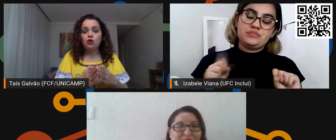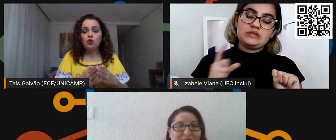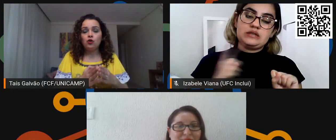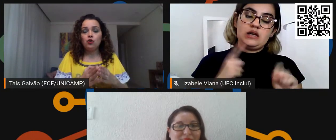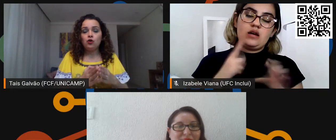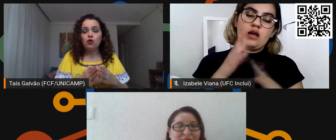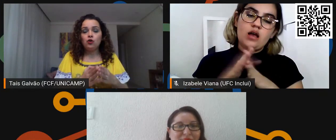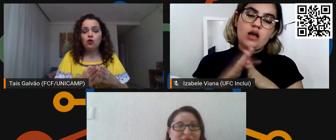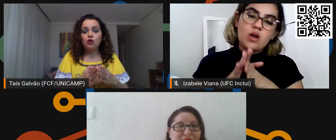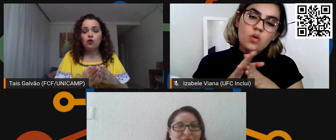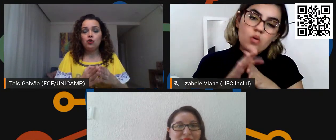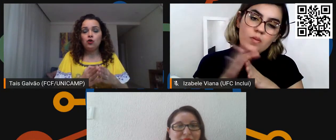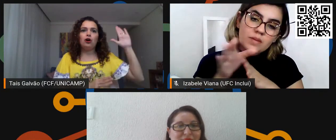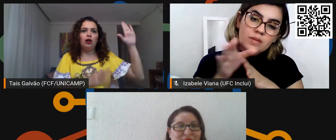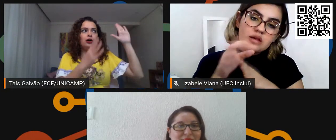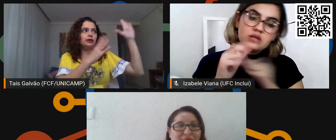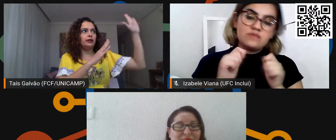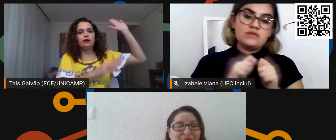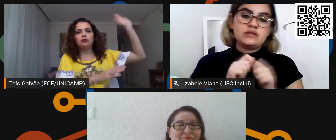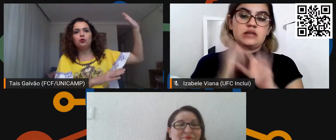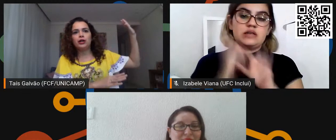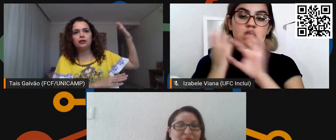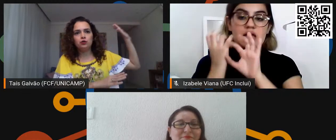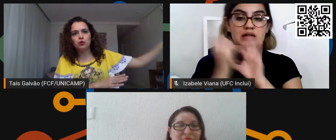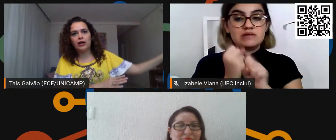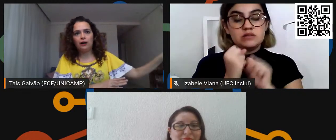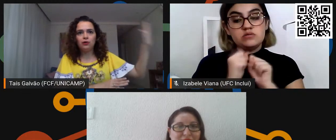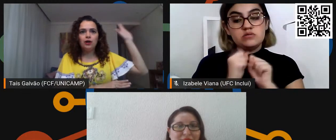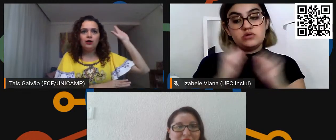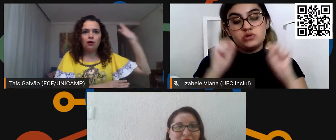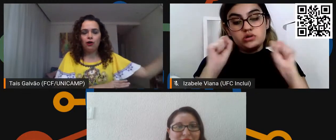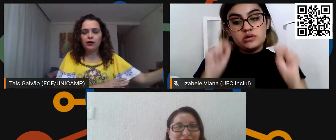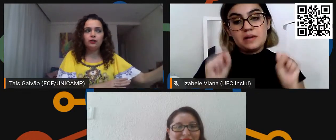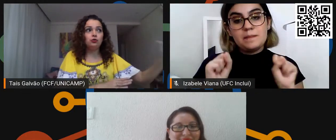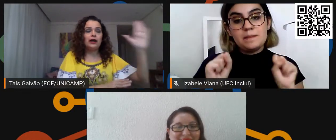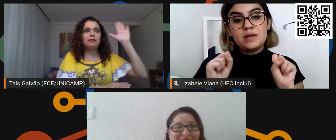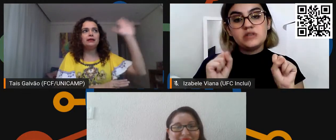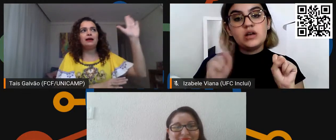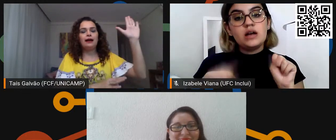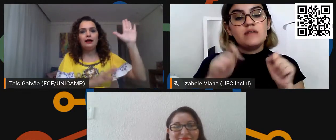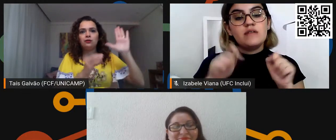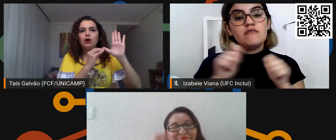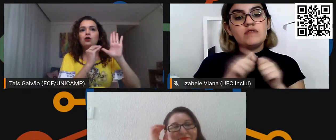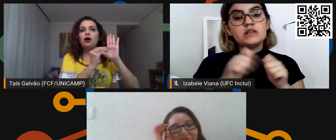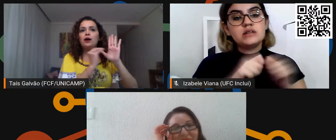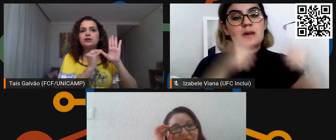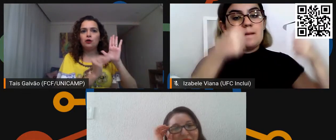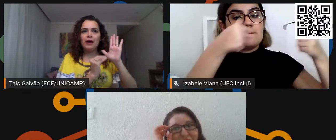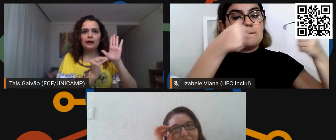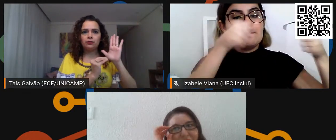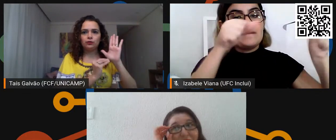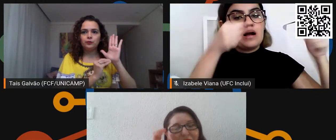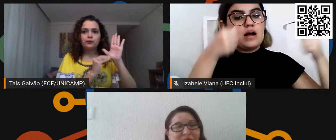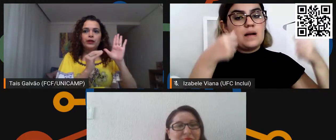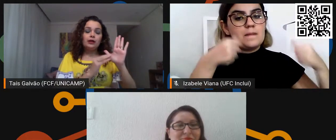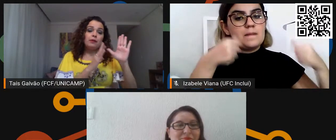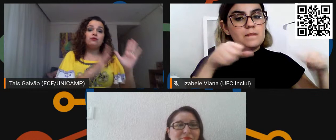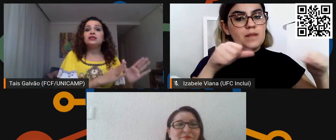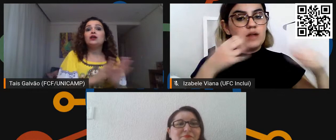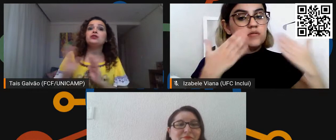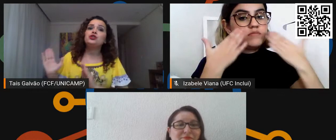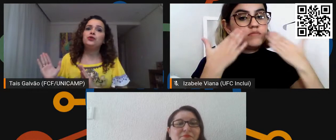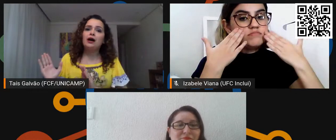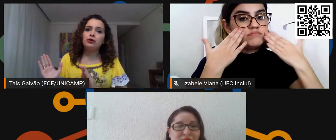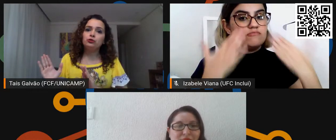elaborar uma revisão sistemática é que você coloque, né, grude ali no mural, coloque num lugar bem claro qual é o seu método,